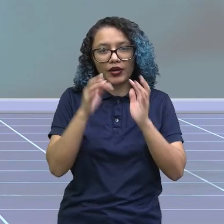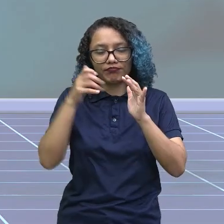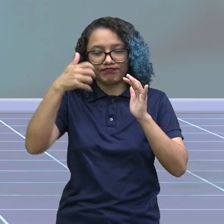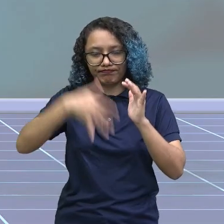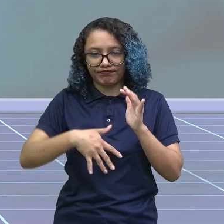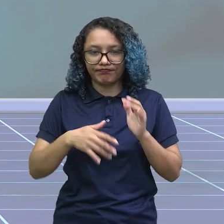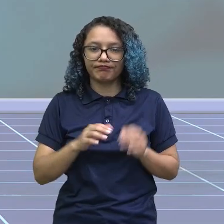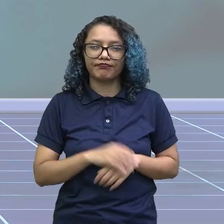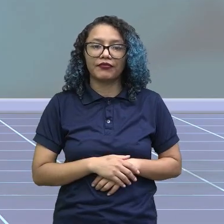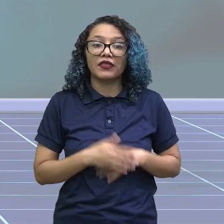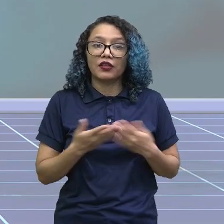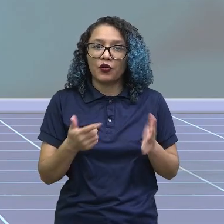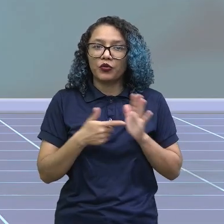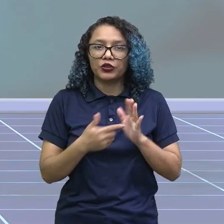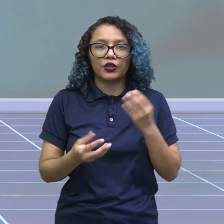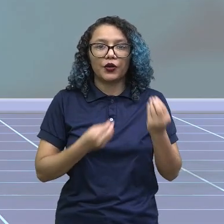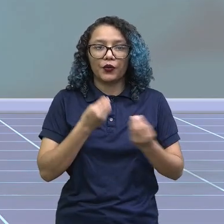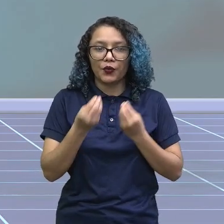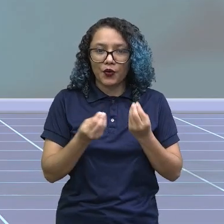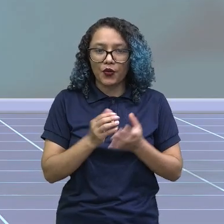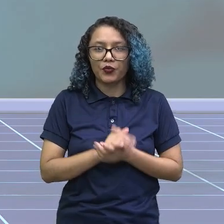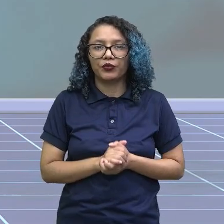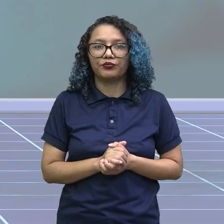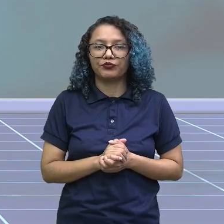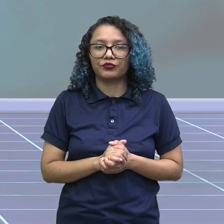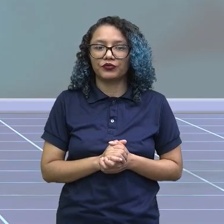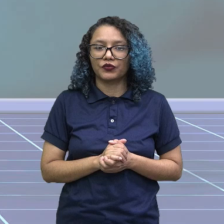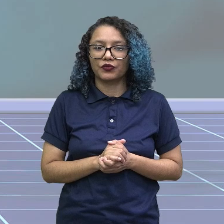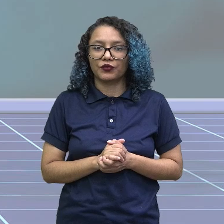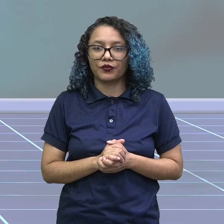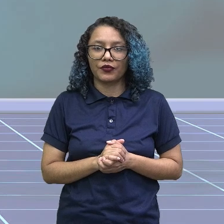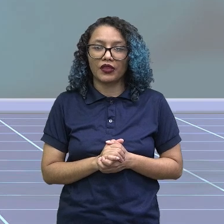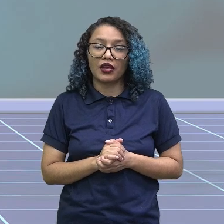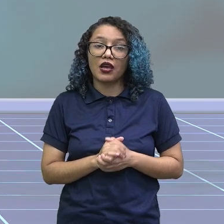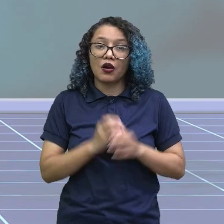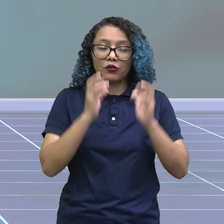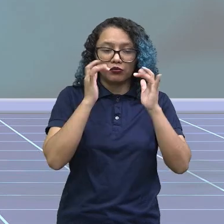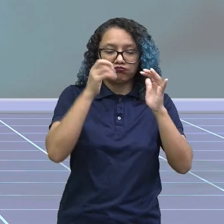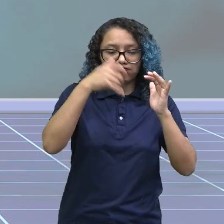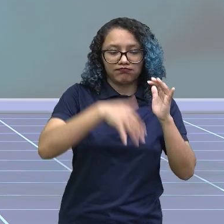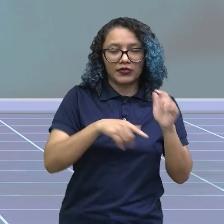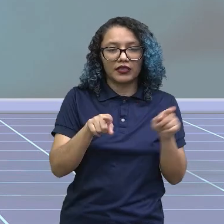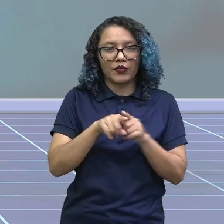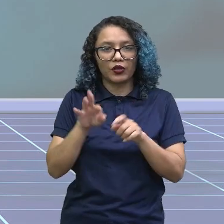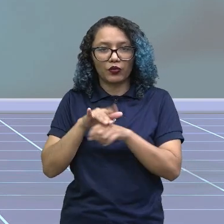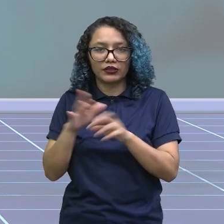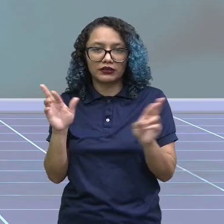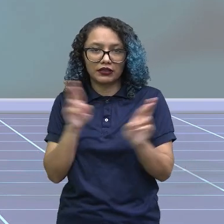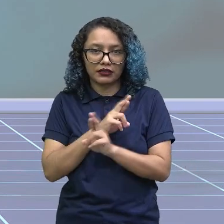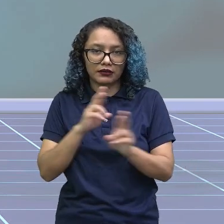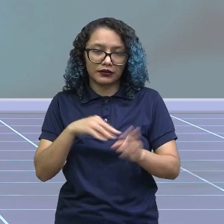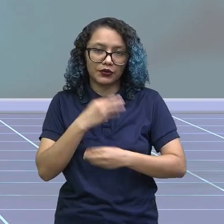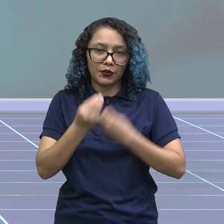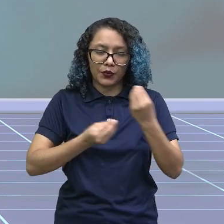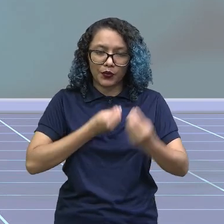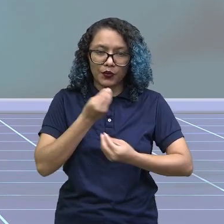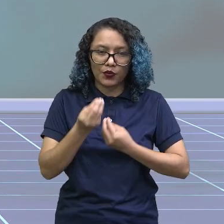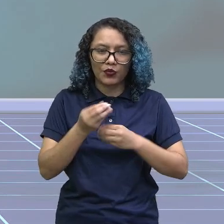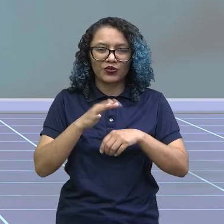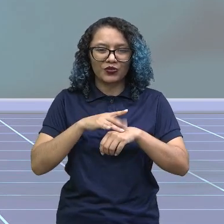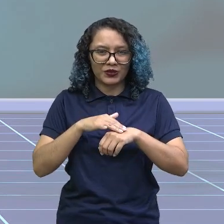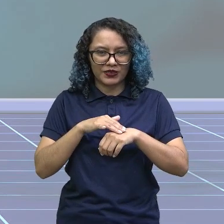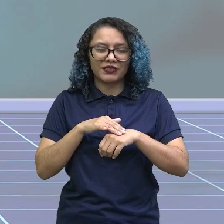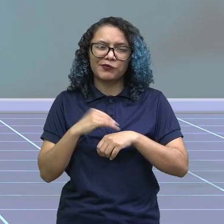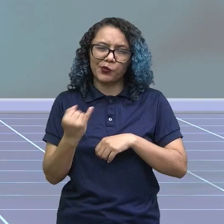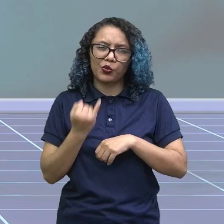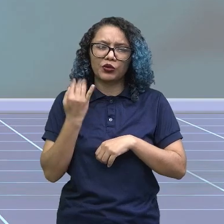para vocês, né, a relação do sistema nervoso com essas doenças, nessas doenças ali que são bem